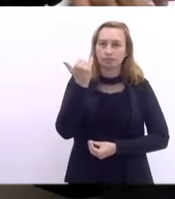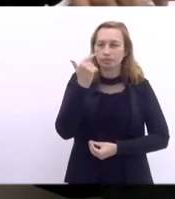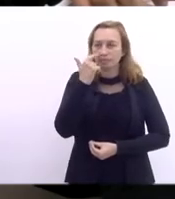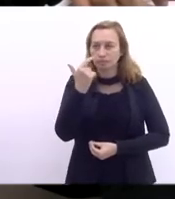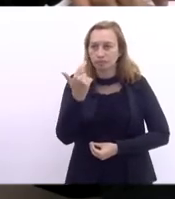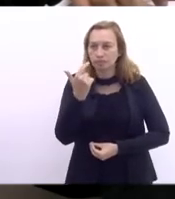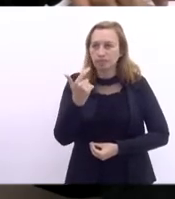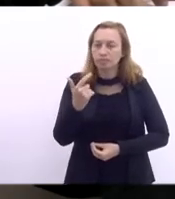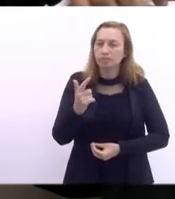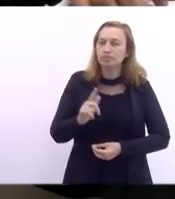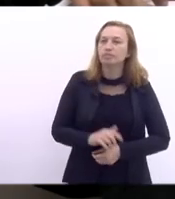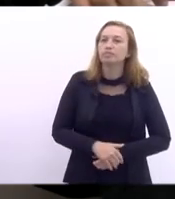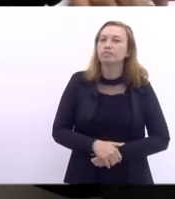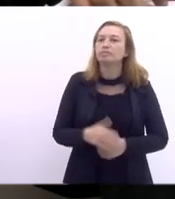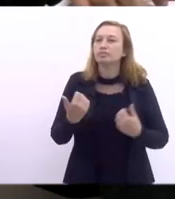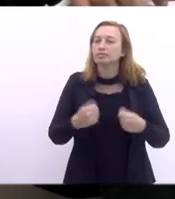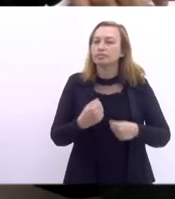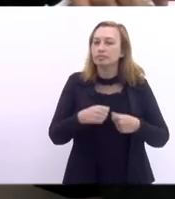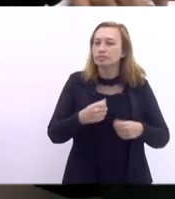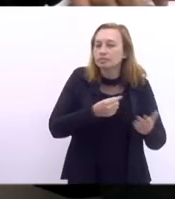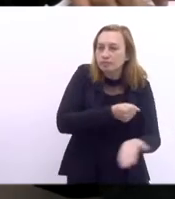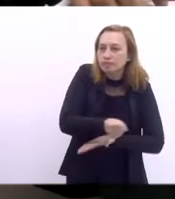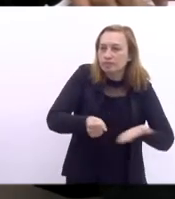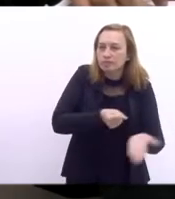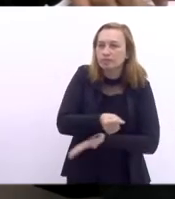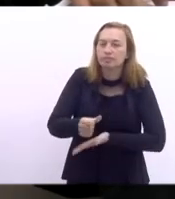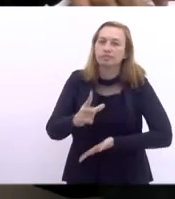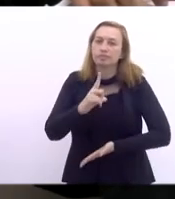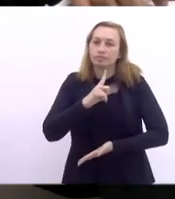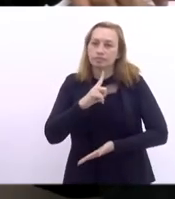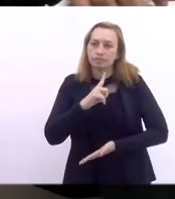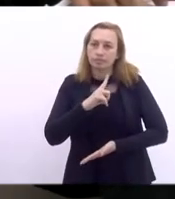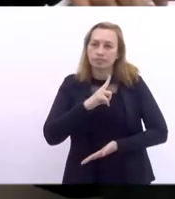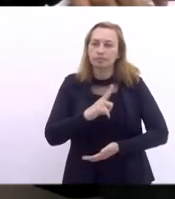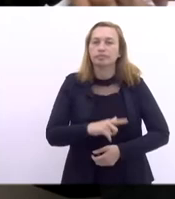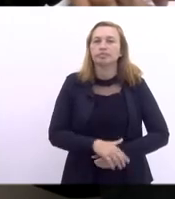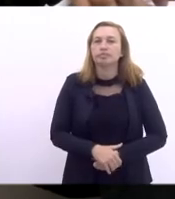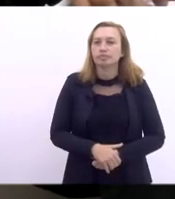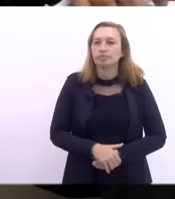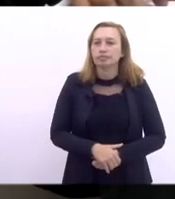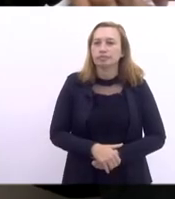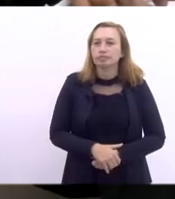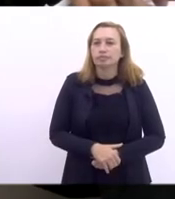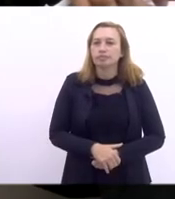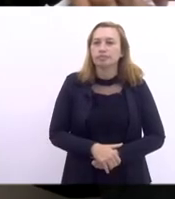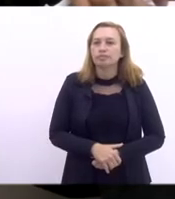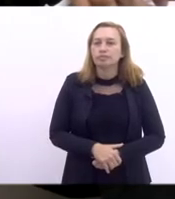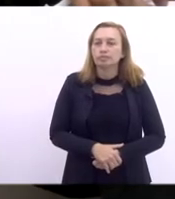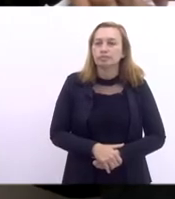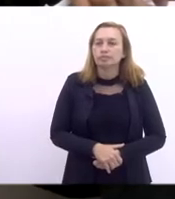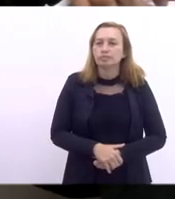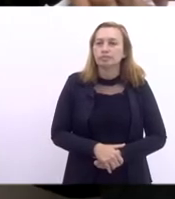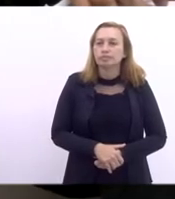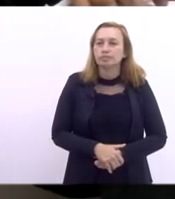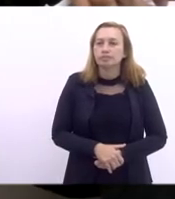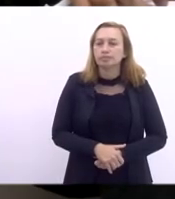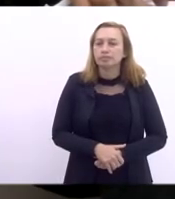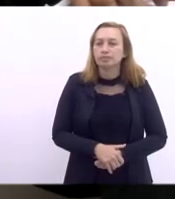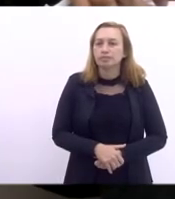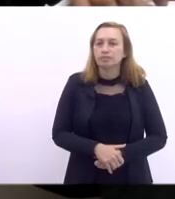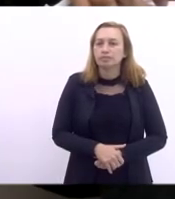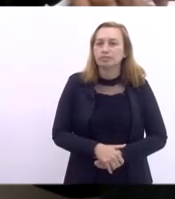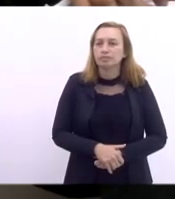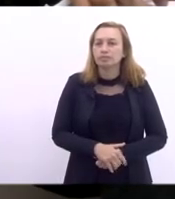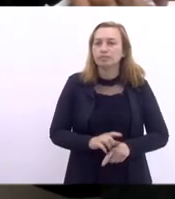isso mas essas projeções tem que estar embasar as em algumas premissas que sejam QR né num acertada para três anos